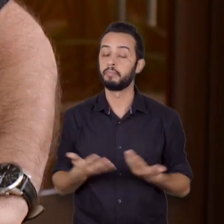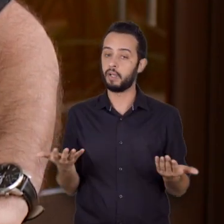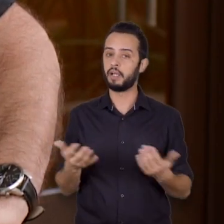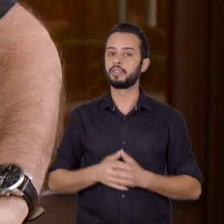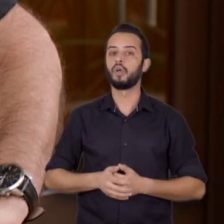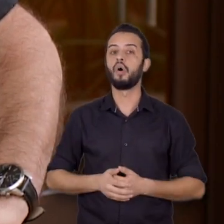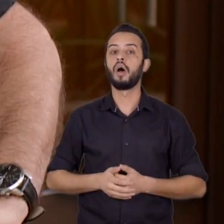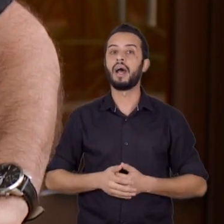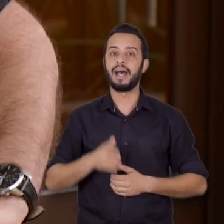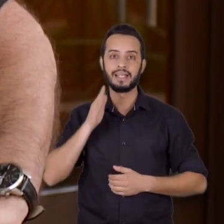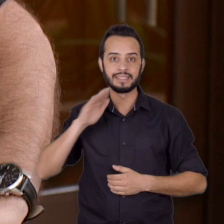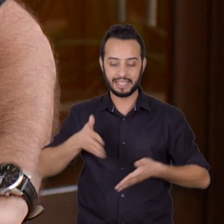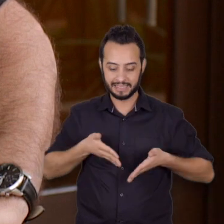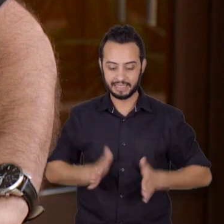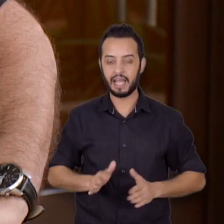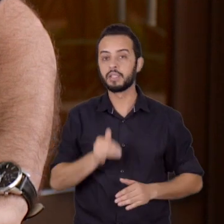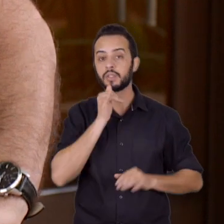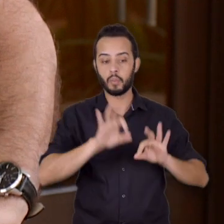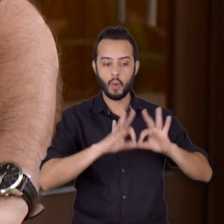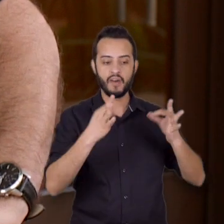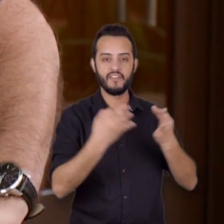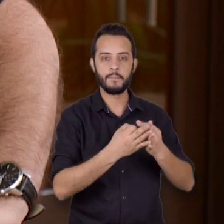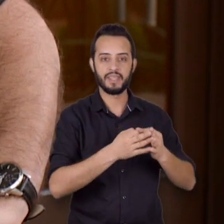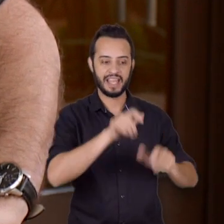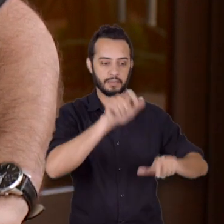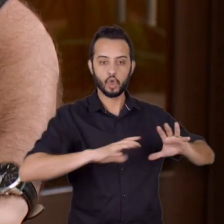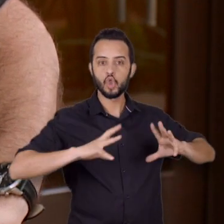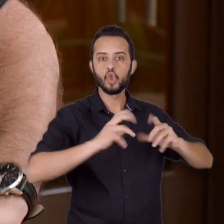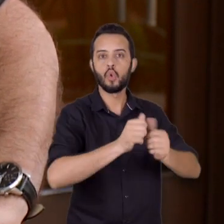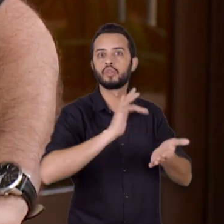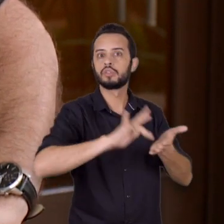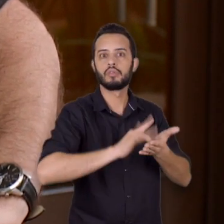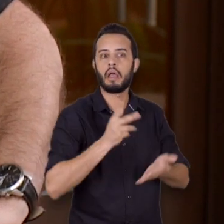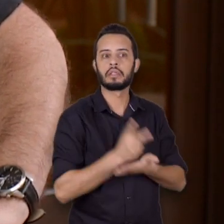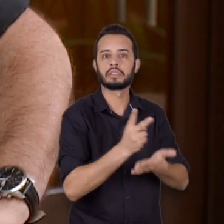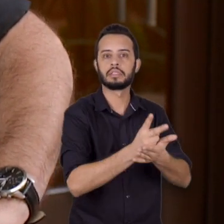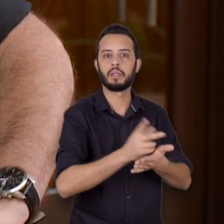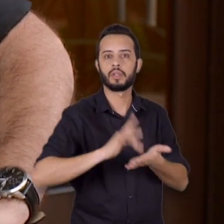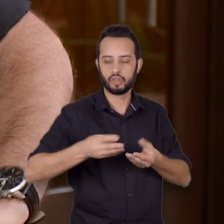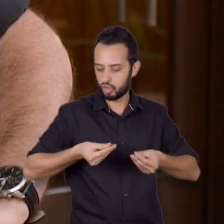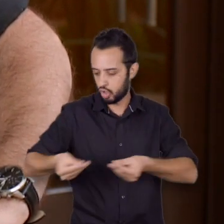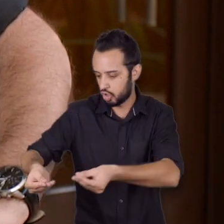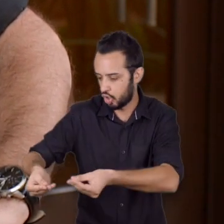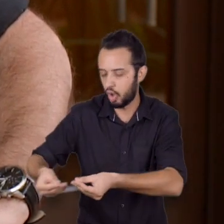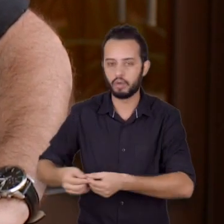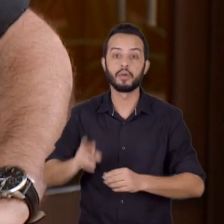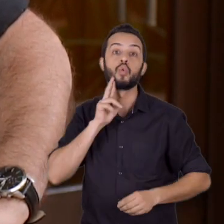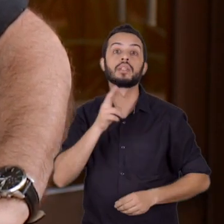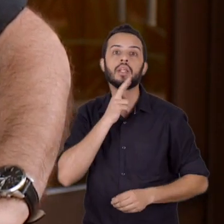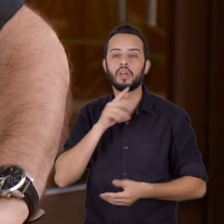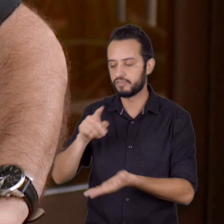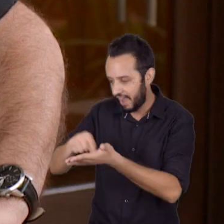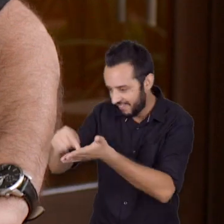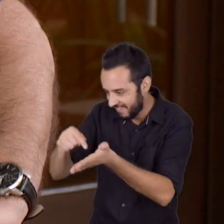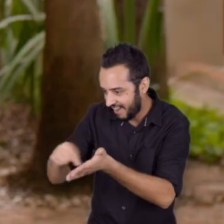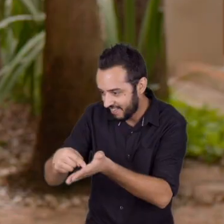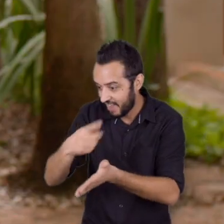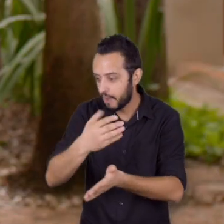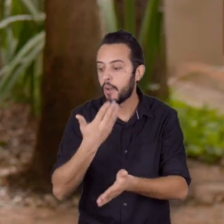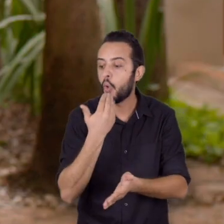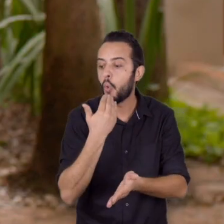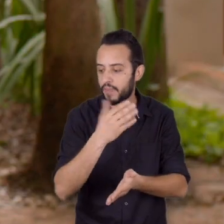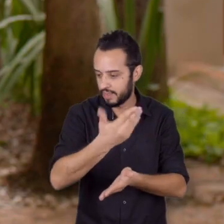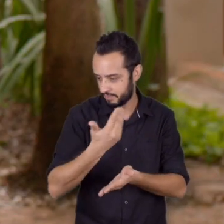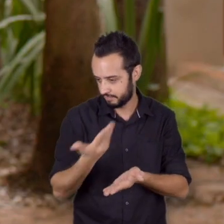crianças nascem numa família onde todo mundo usa o celular o tempo todo, dá o tablet para ela no restaurante, apertar o botãozinho.